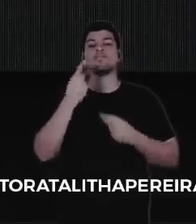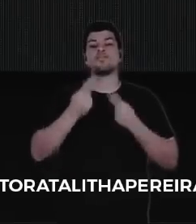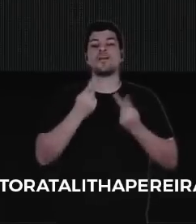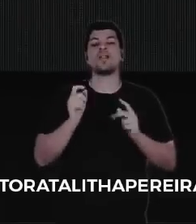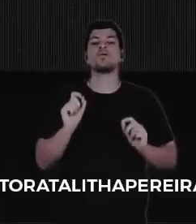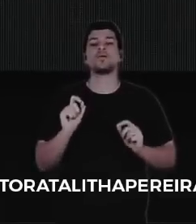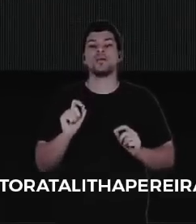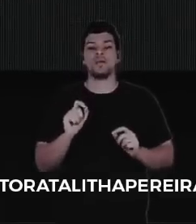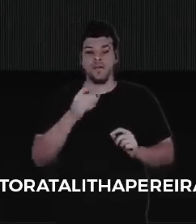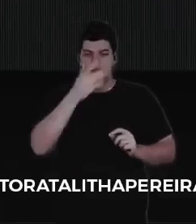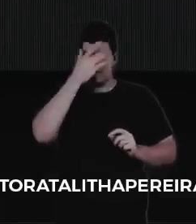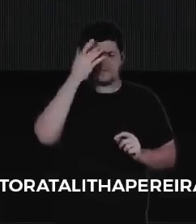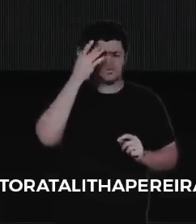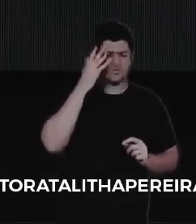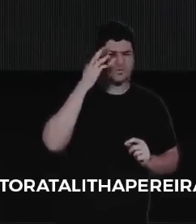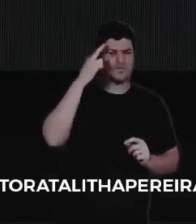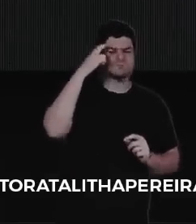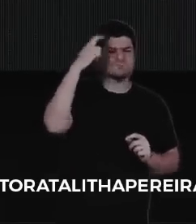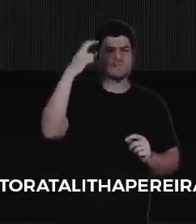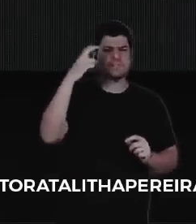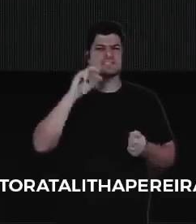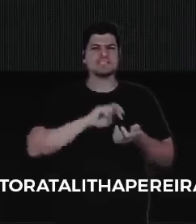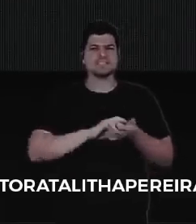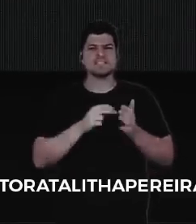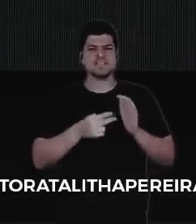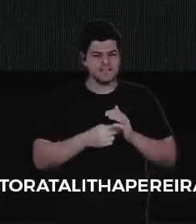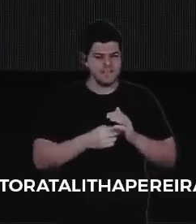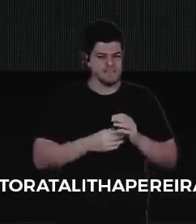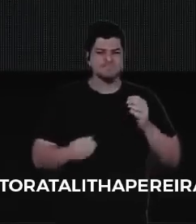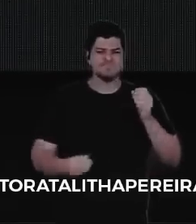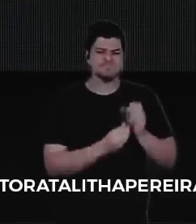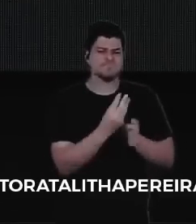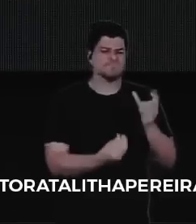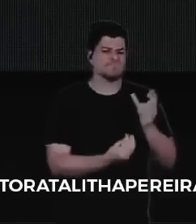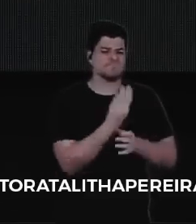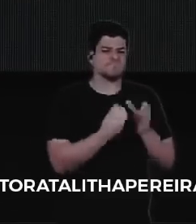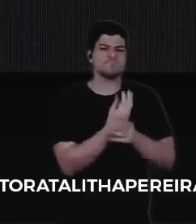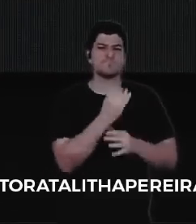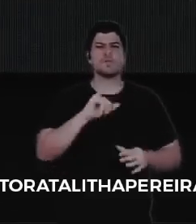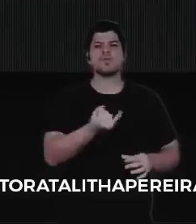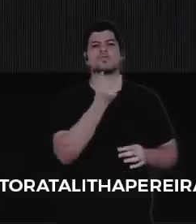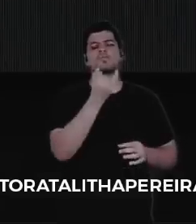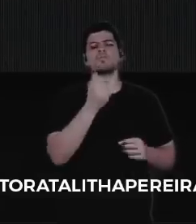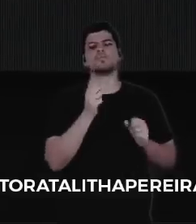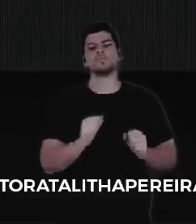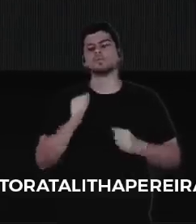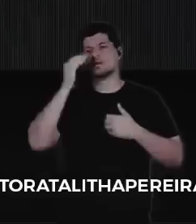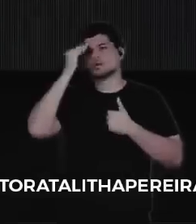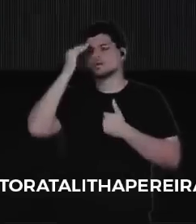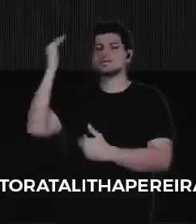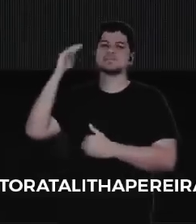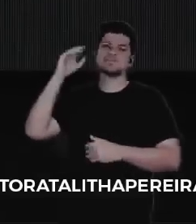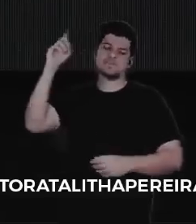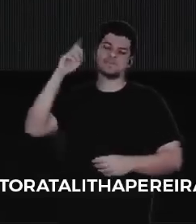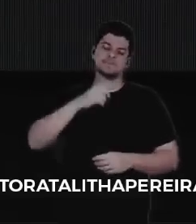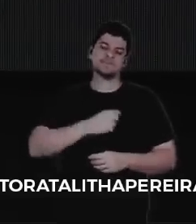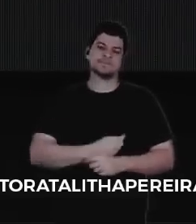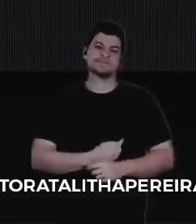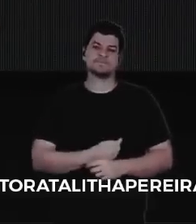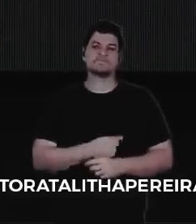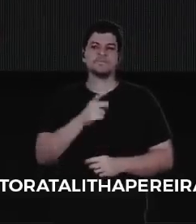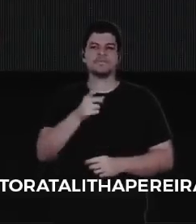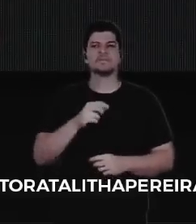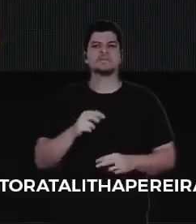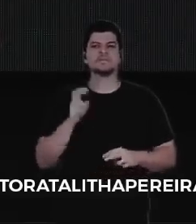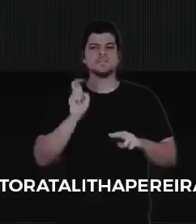oportunidades do que as encontra. Crie oportunidades para agradecer. Você está